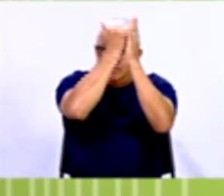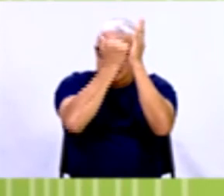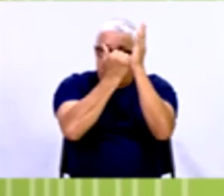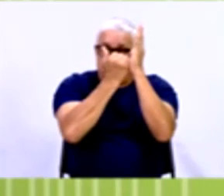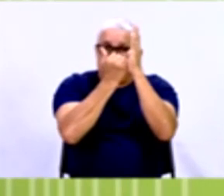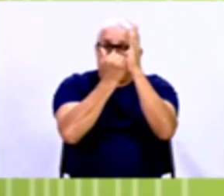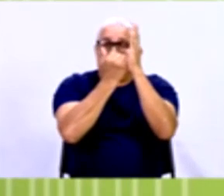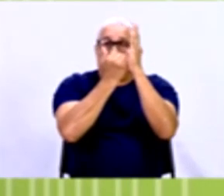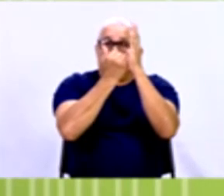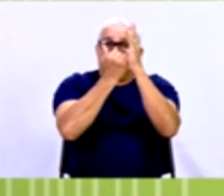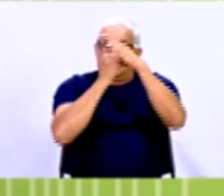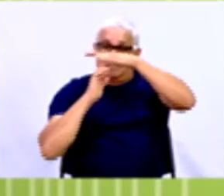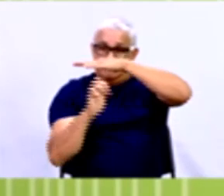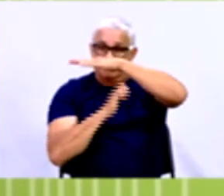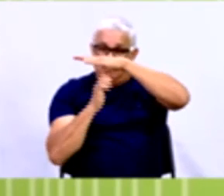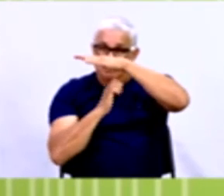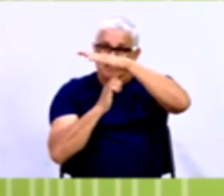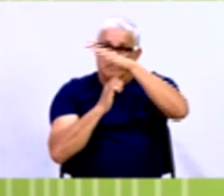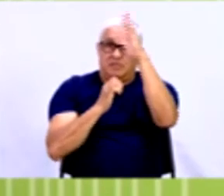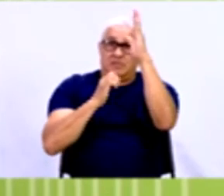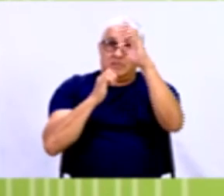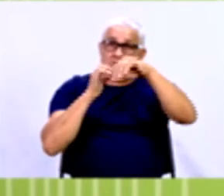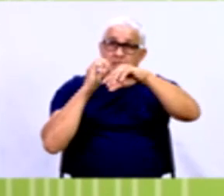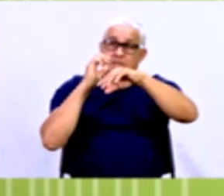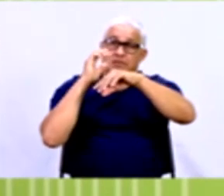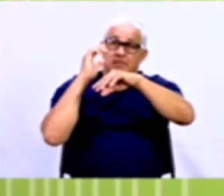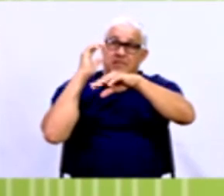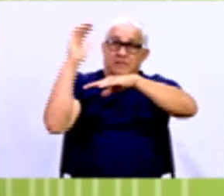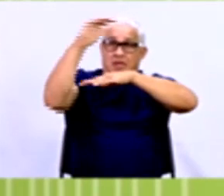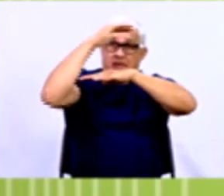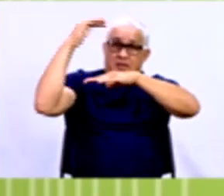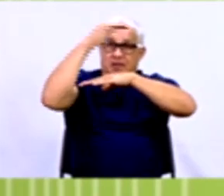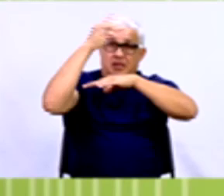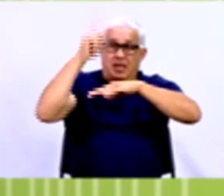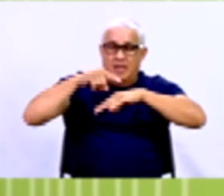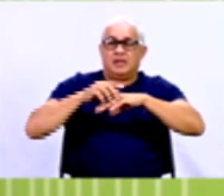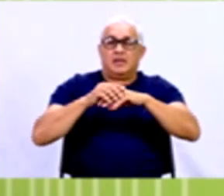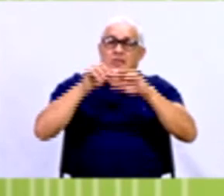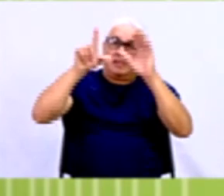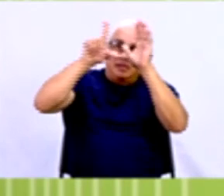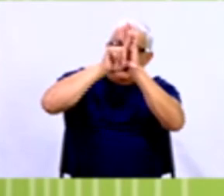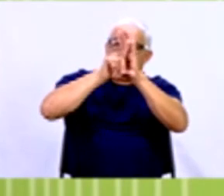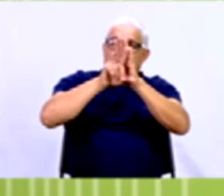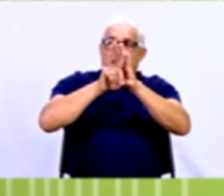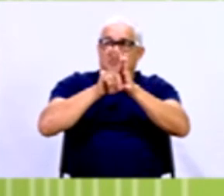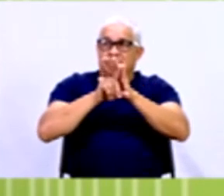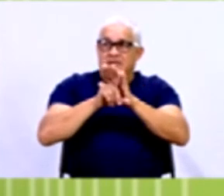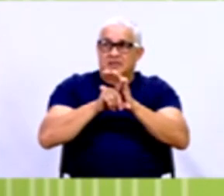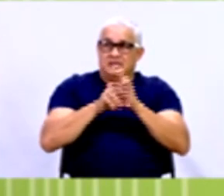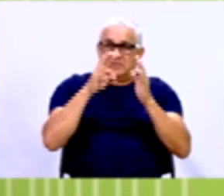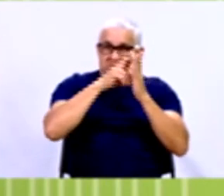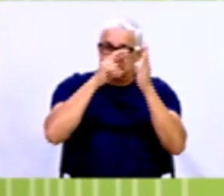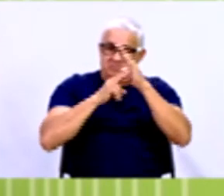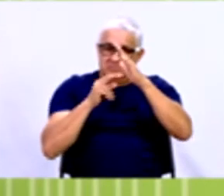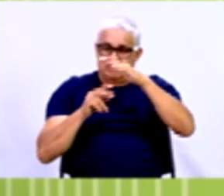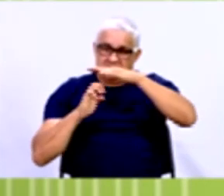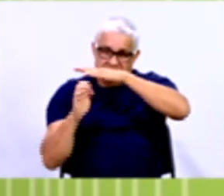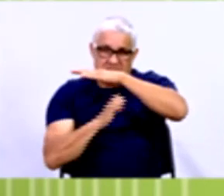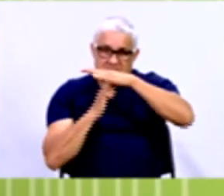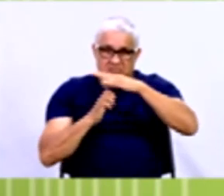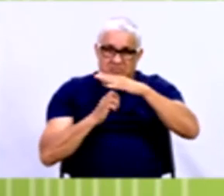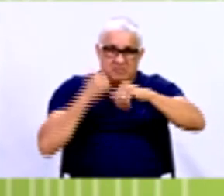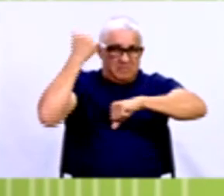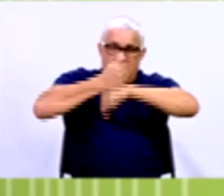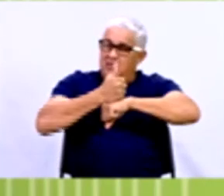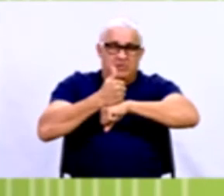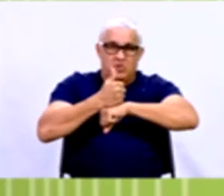assim. Então, a política de segurança da empresa, ela é sim uma linha de conduta, mas ela não é considerada carta magna, ela está como uma